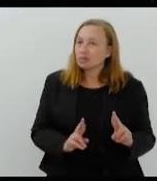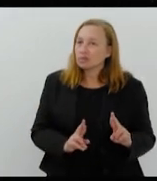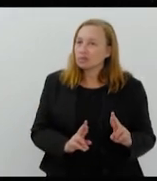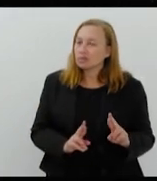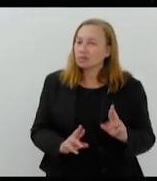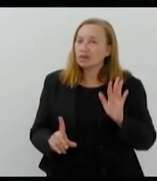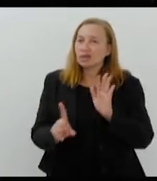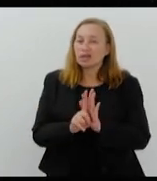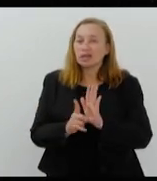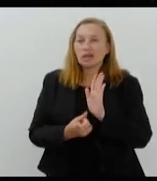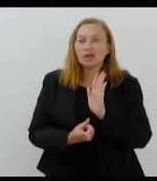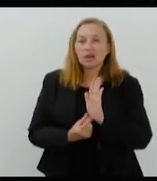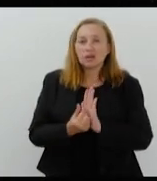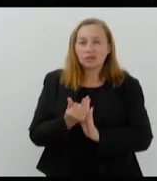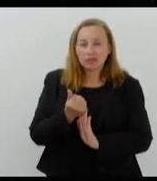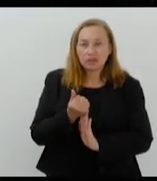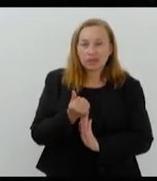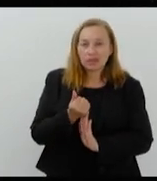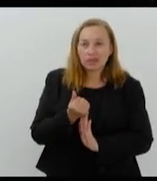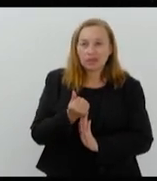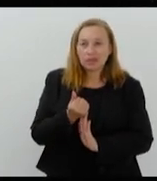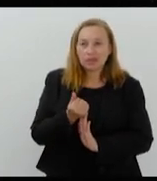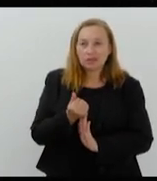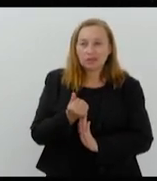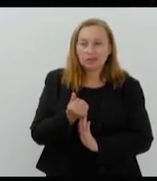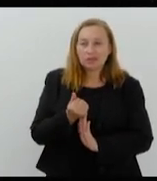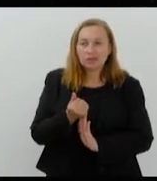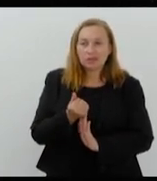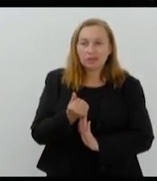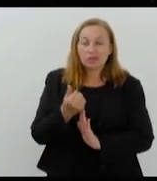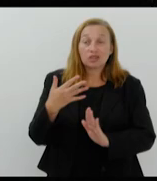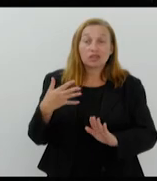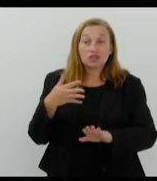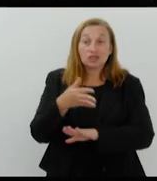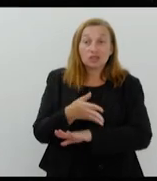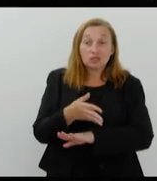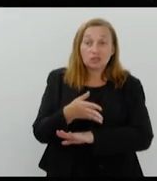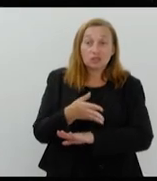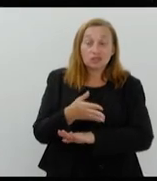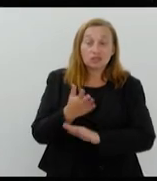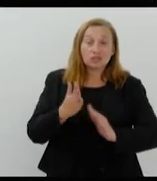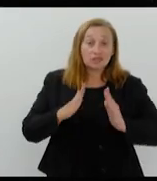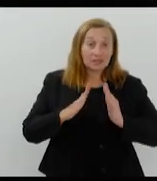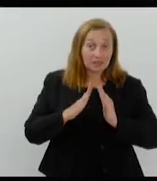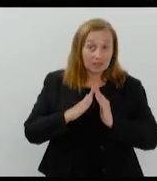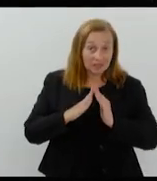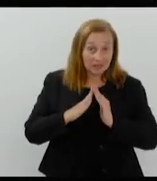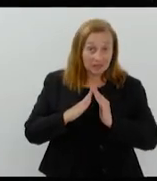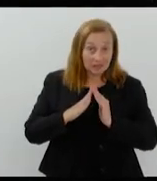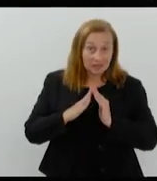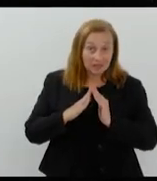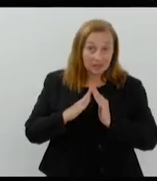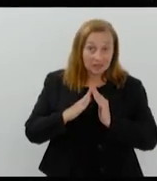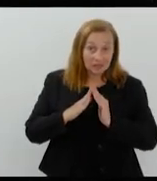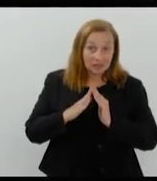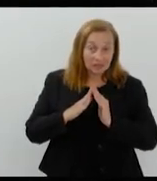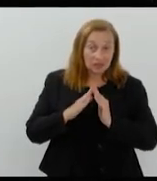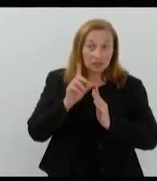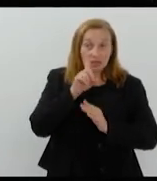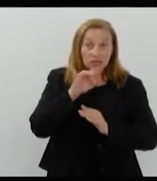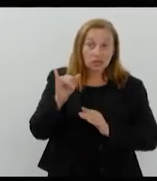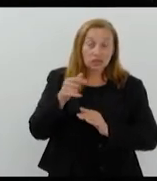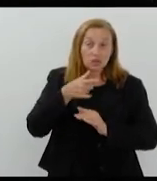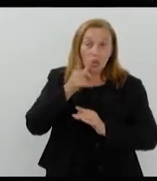à lei orçamentária que chegou a essa casa no dia